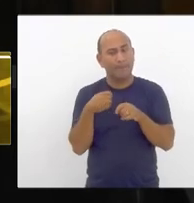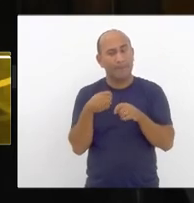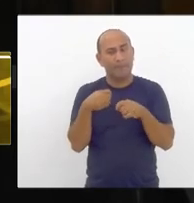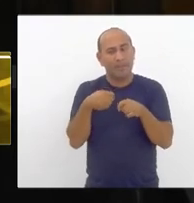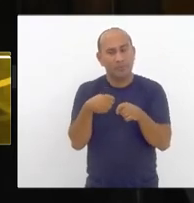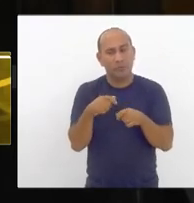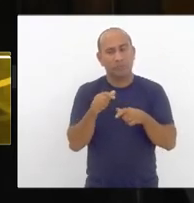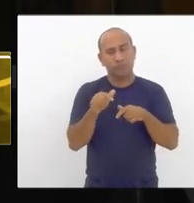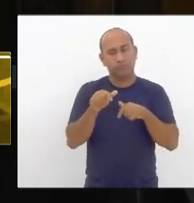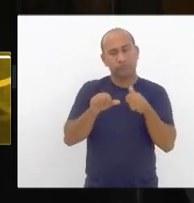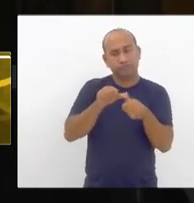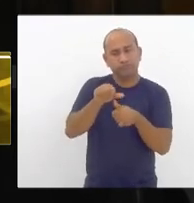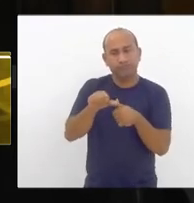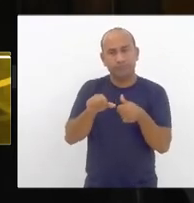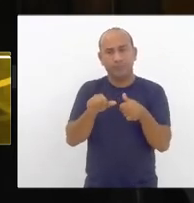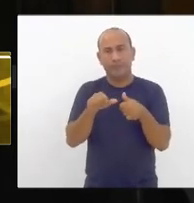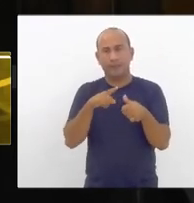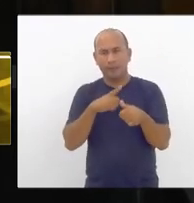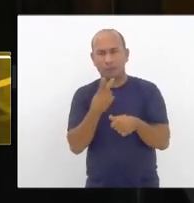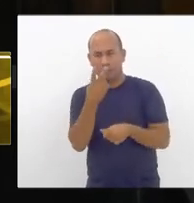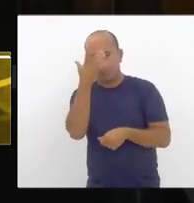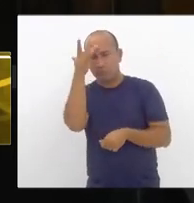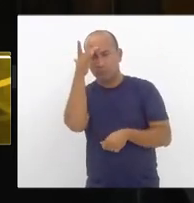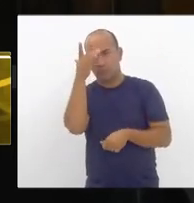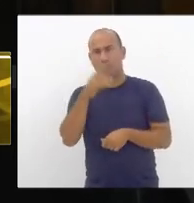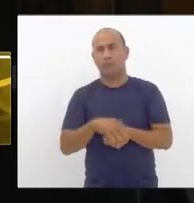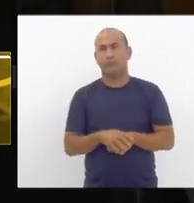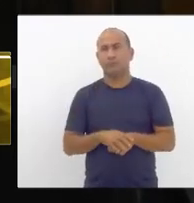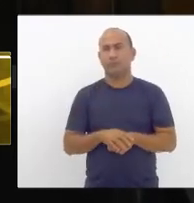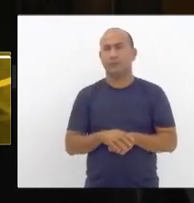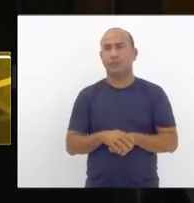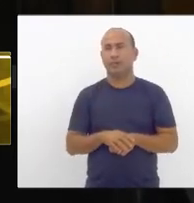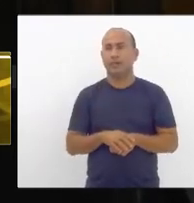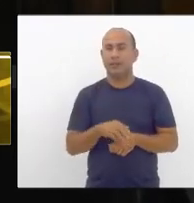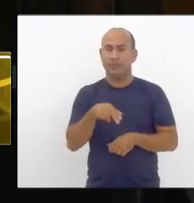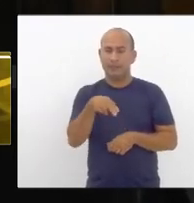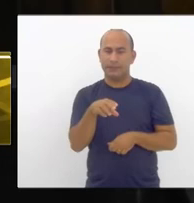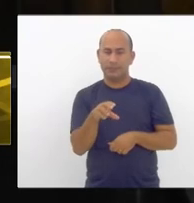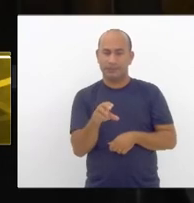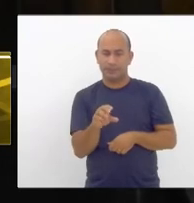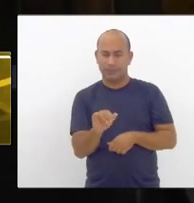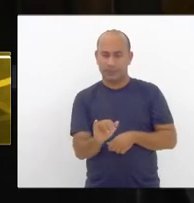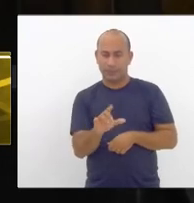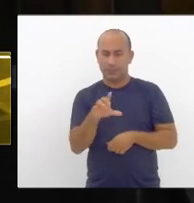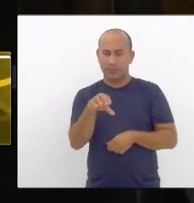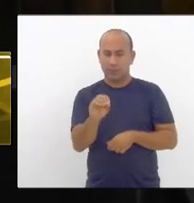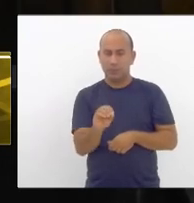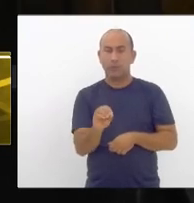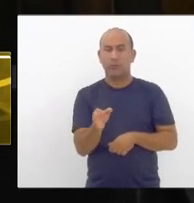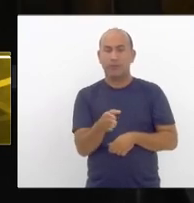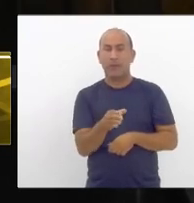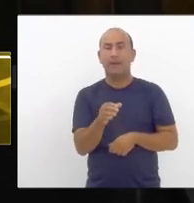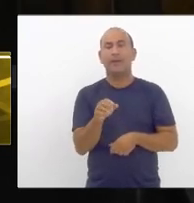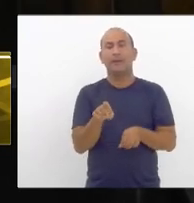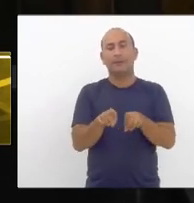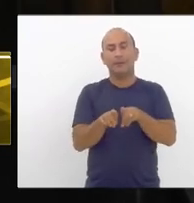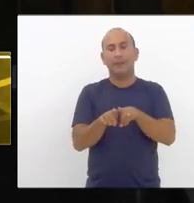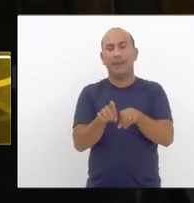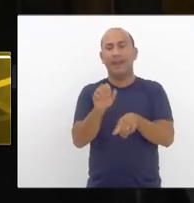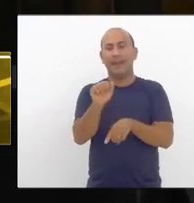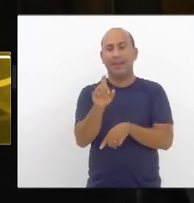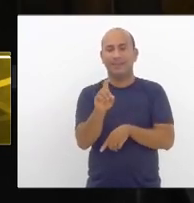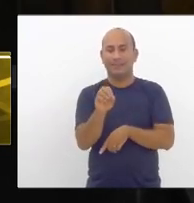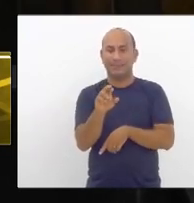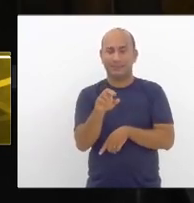aqui duas pessoas icônicas no turismo Nilo e Adriana dois grandes liderança os dois grandes profissionais